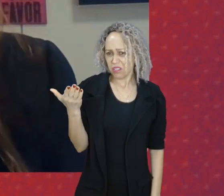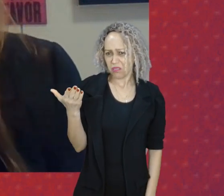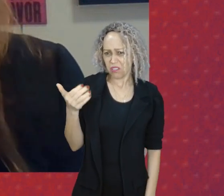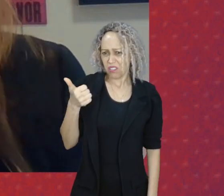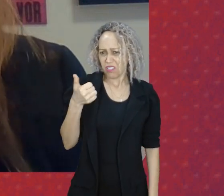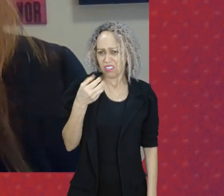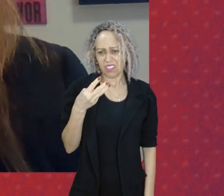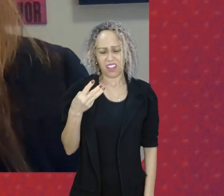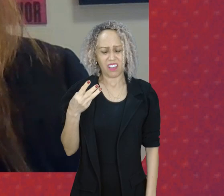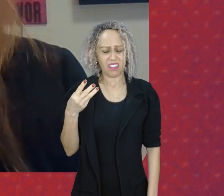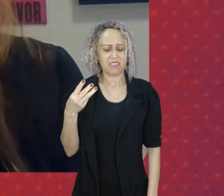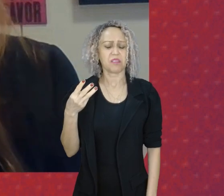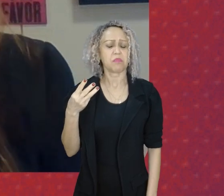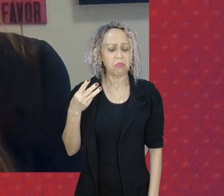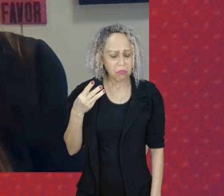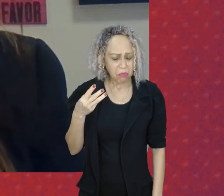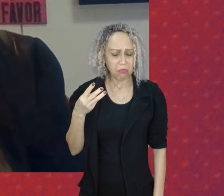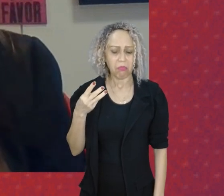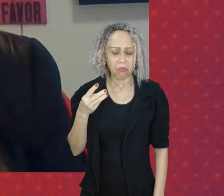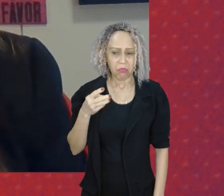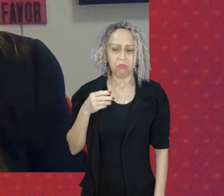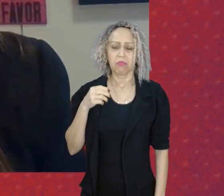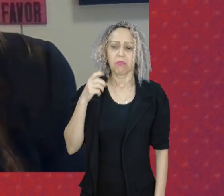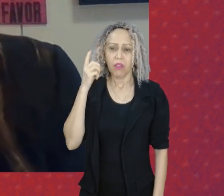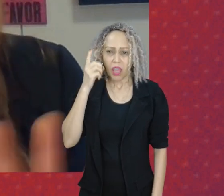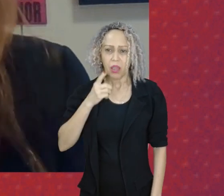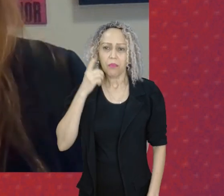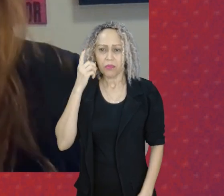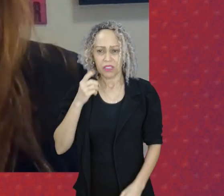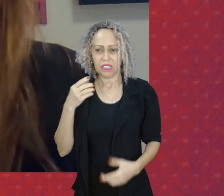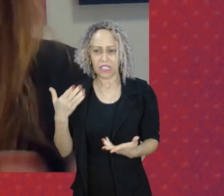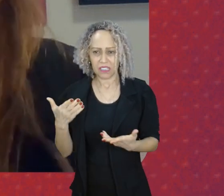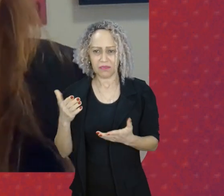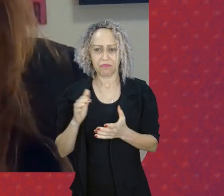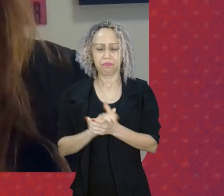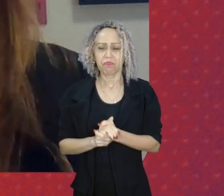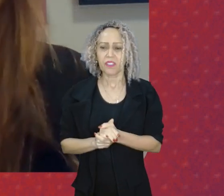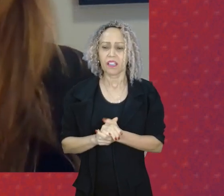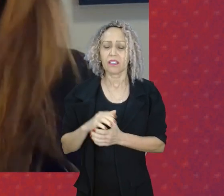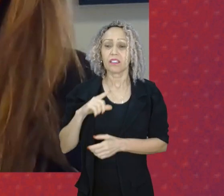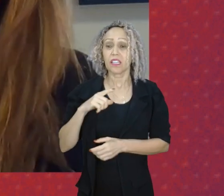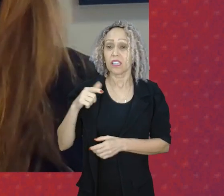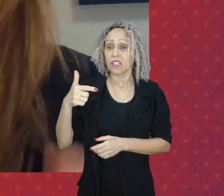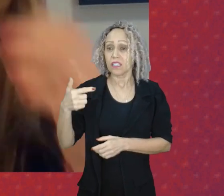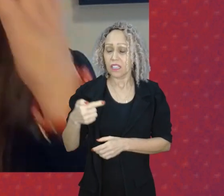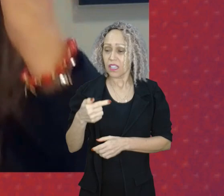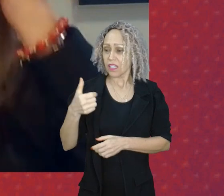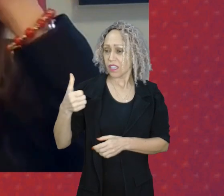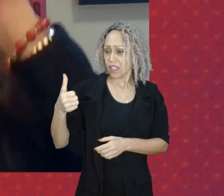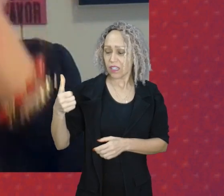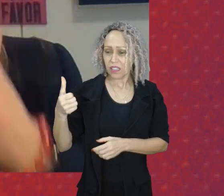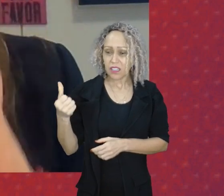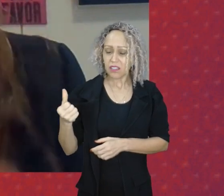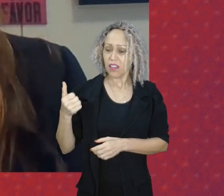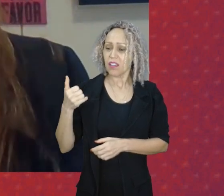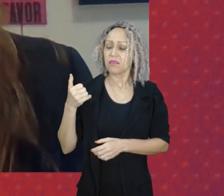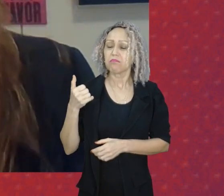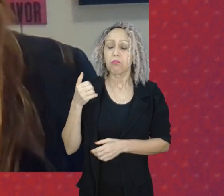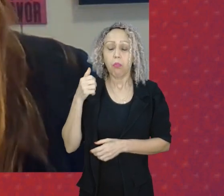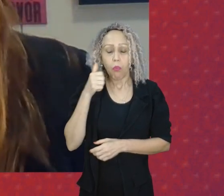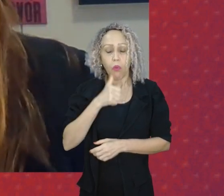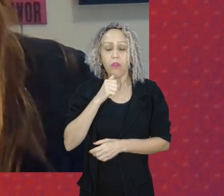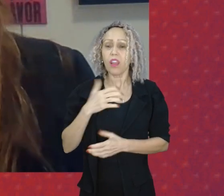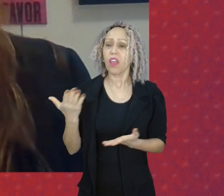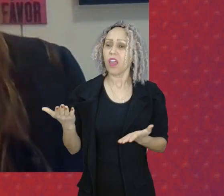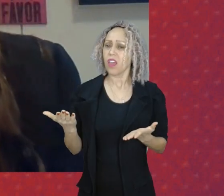Câmara Federal porque a Câmara deveria ser dos deputados e das deputadas, então eu prefiro usar esse termo de Câmara Federal. E